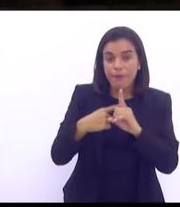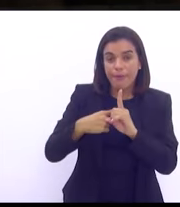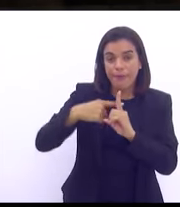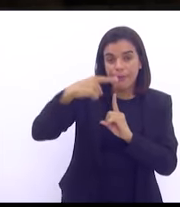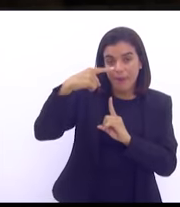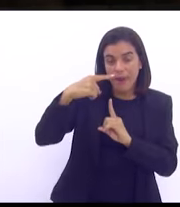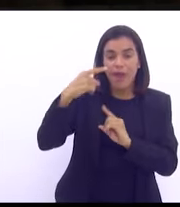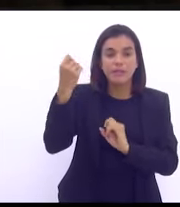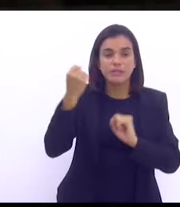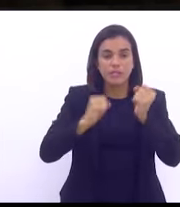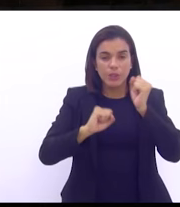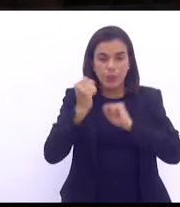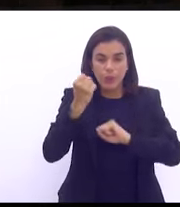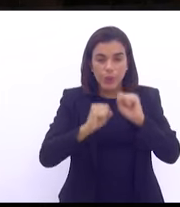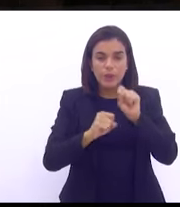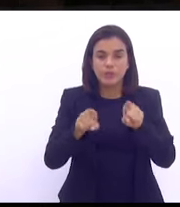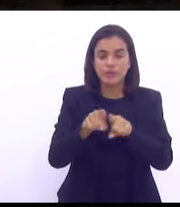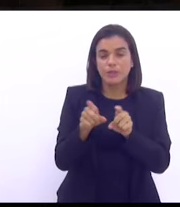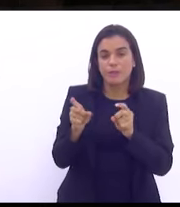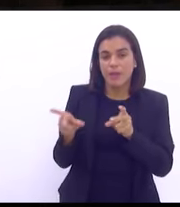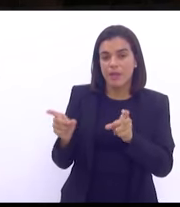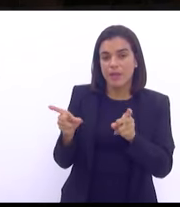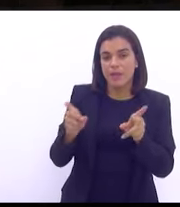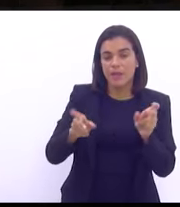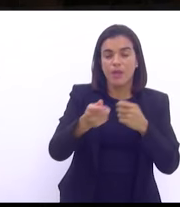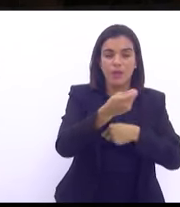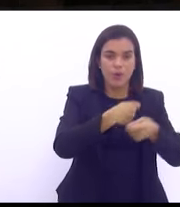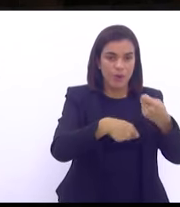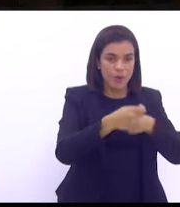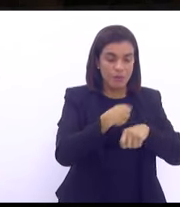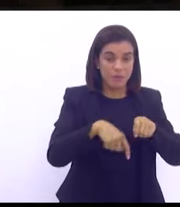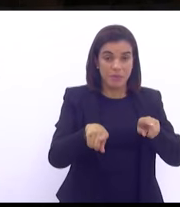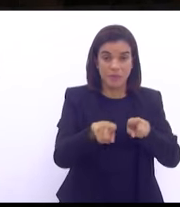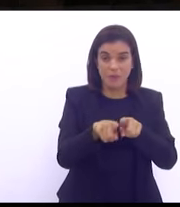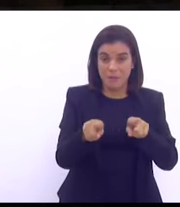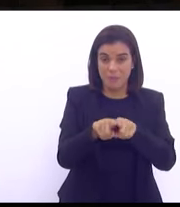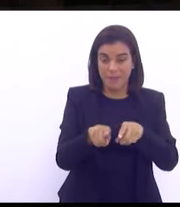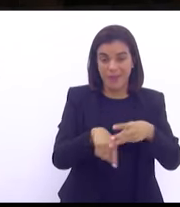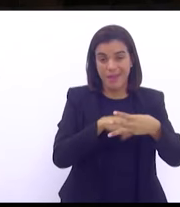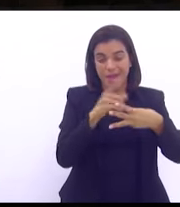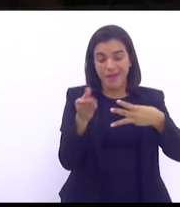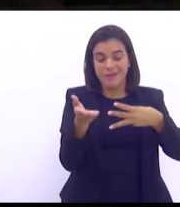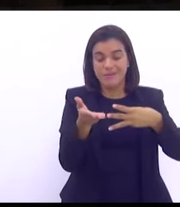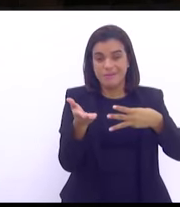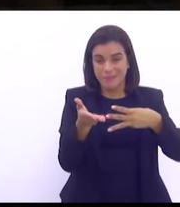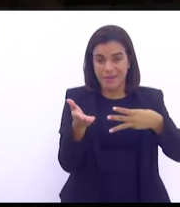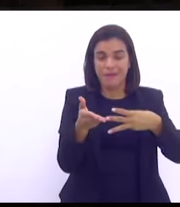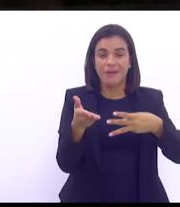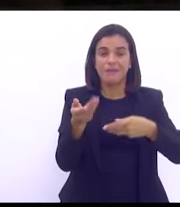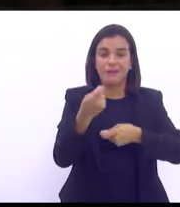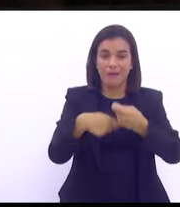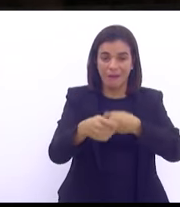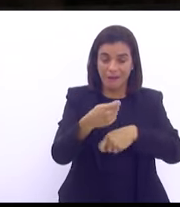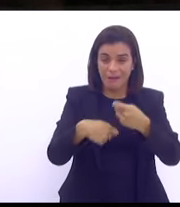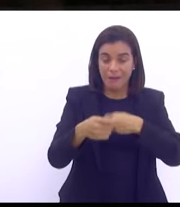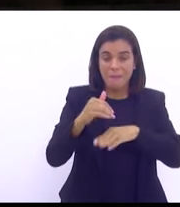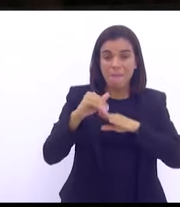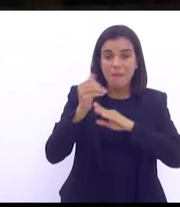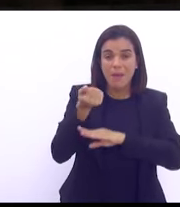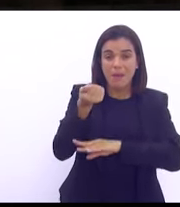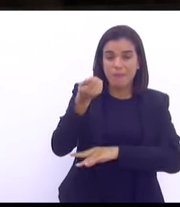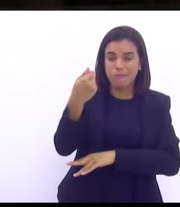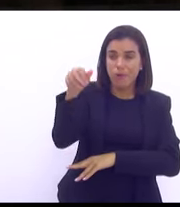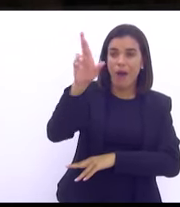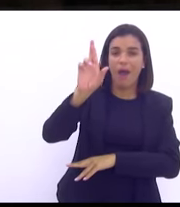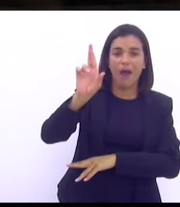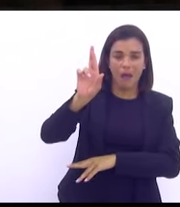as indústrias, quanto o comércio, quanto a própria classe média, usa mais ar-condicionado, né? E